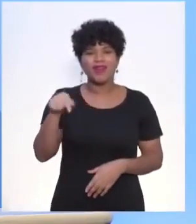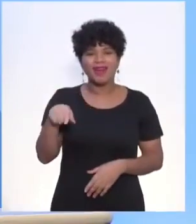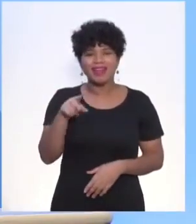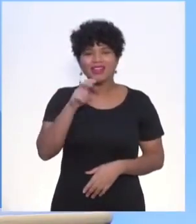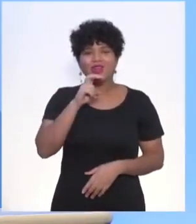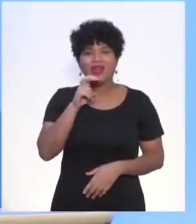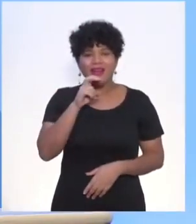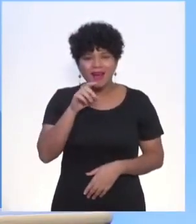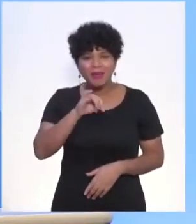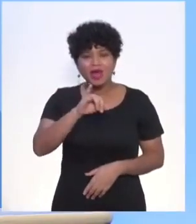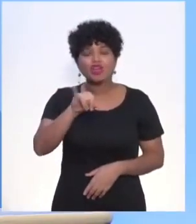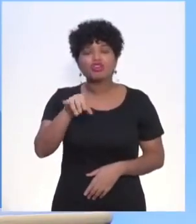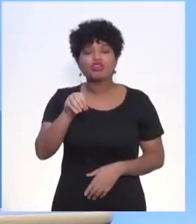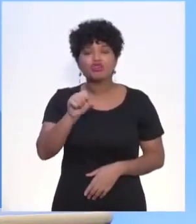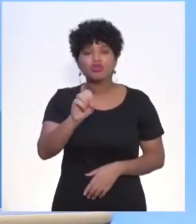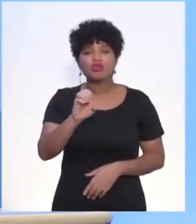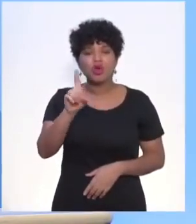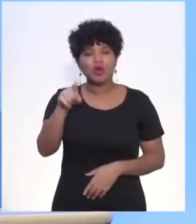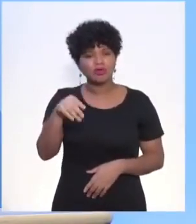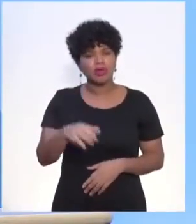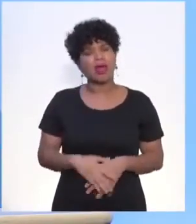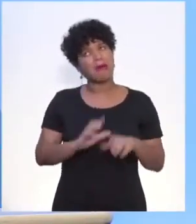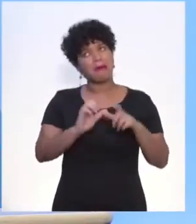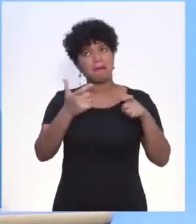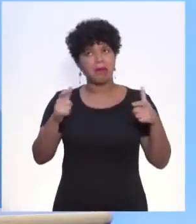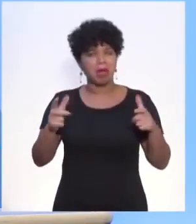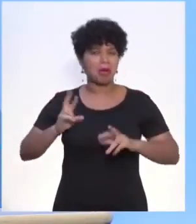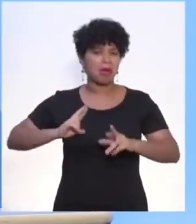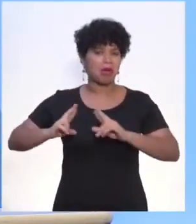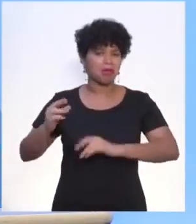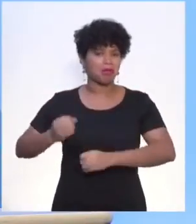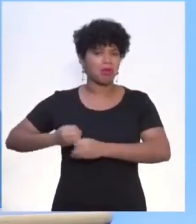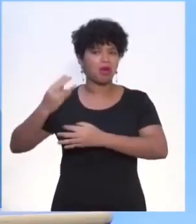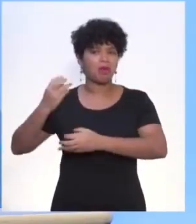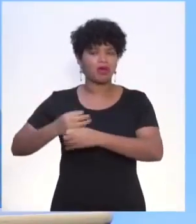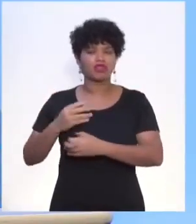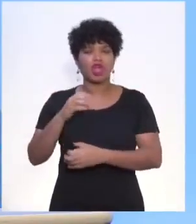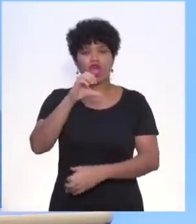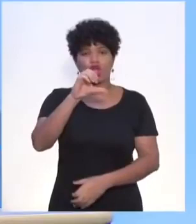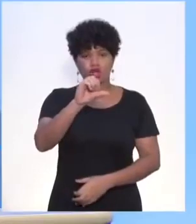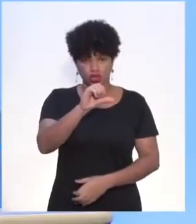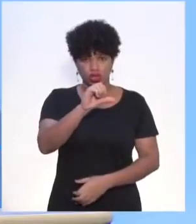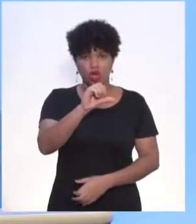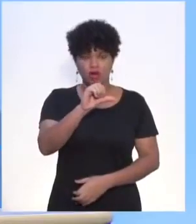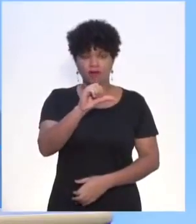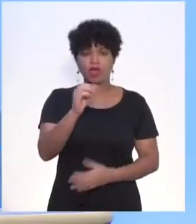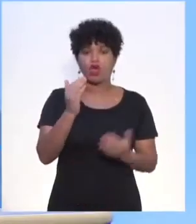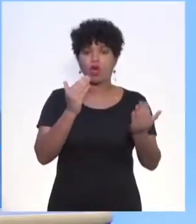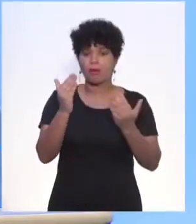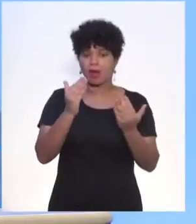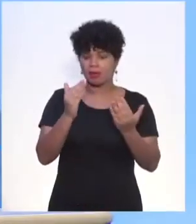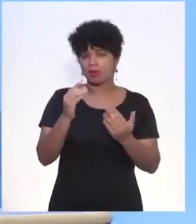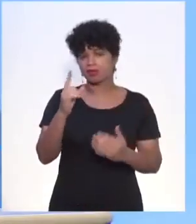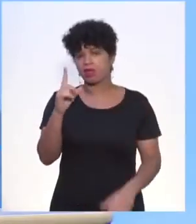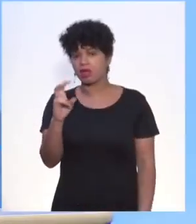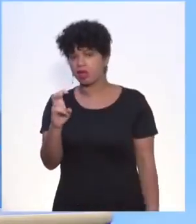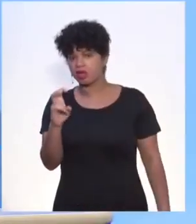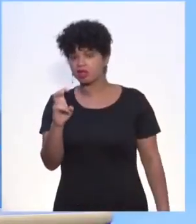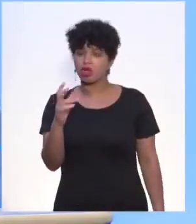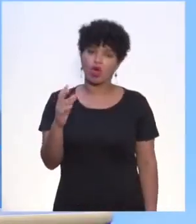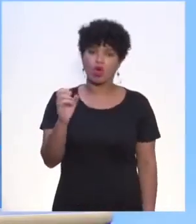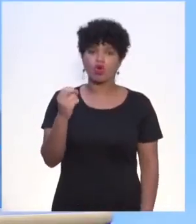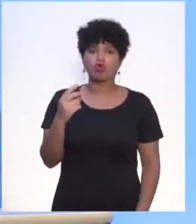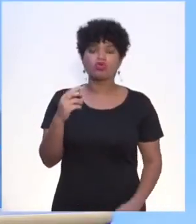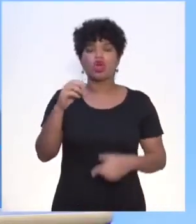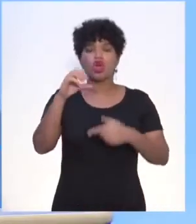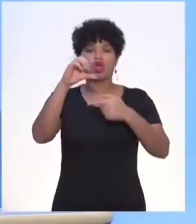aula. Um abraço aí para Aham. vocês. A grande maioria, Osmar, respondeu 9 para 15, né? 9 em cima, o 15 embaixo,